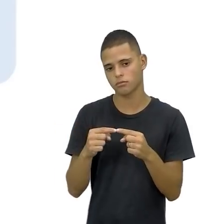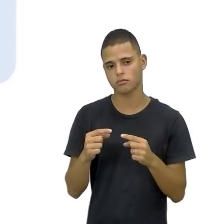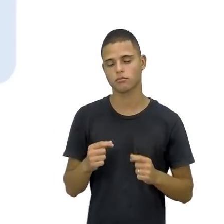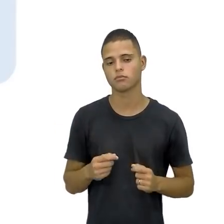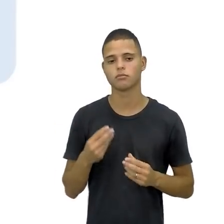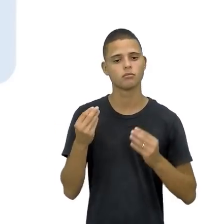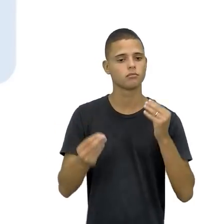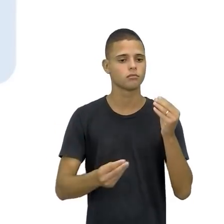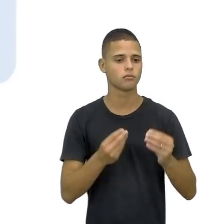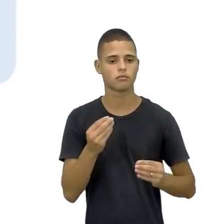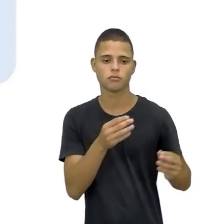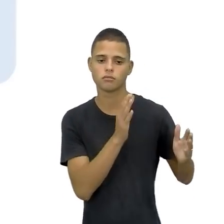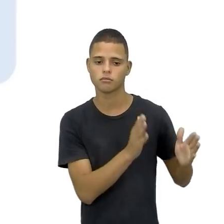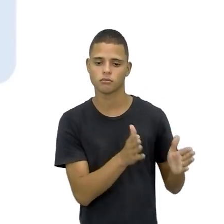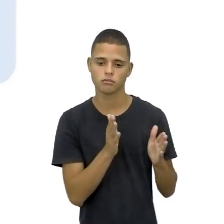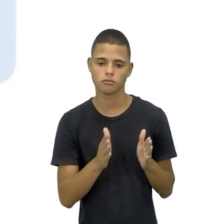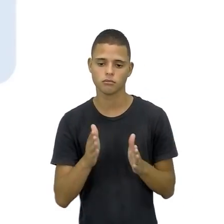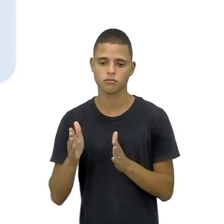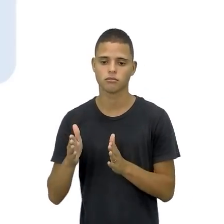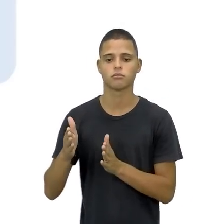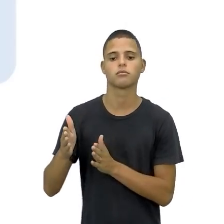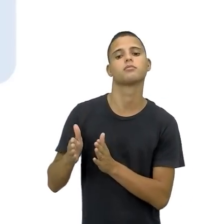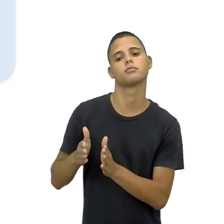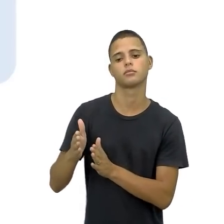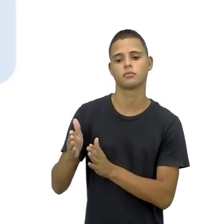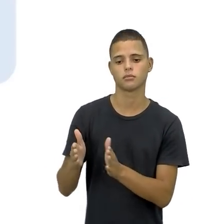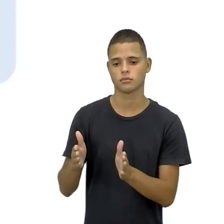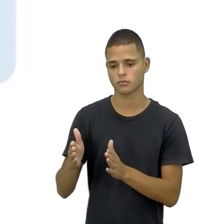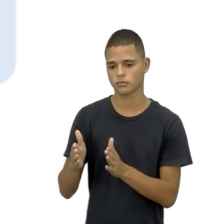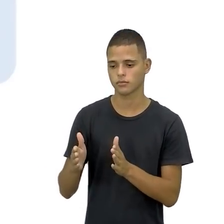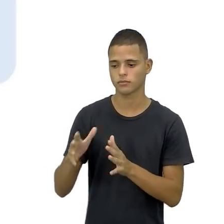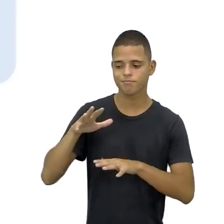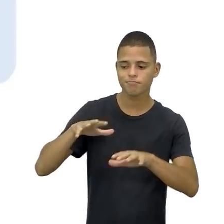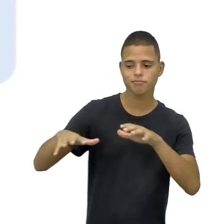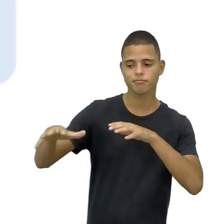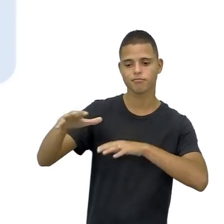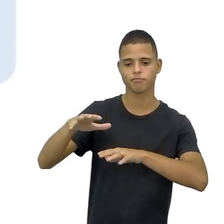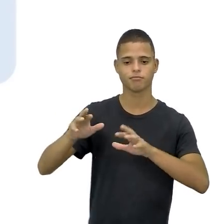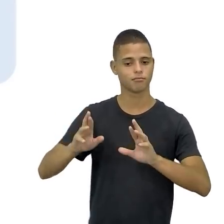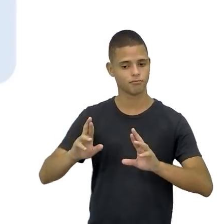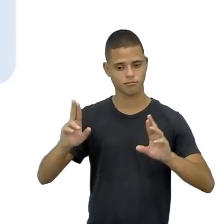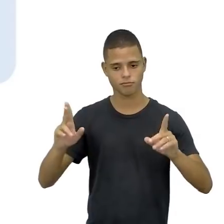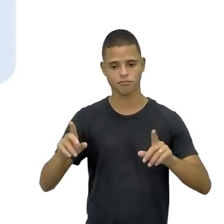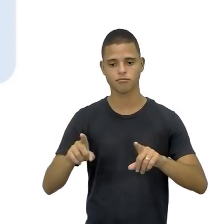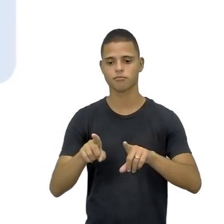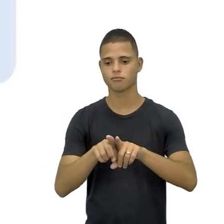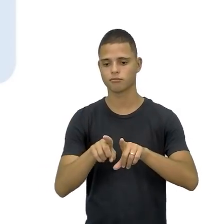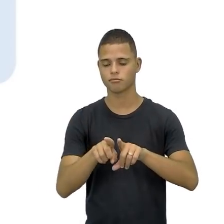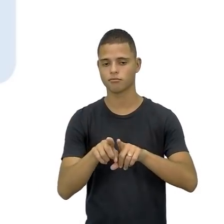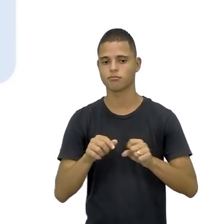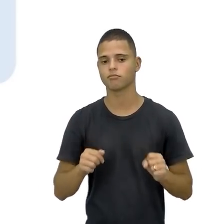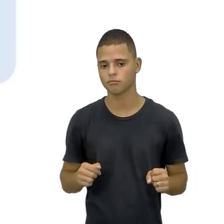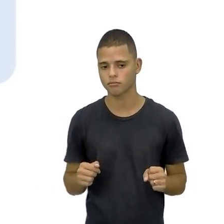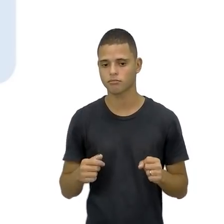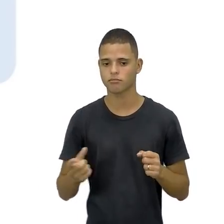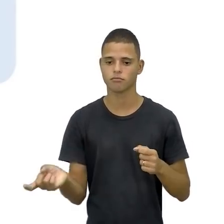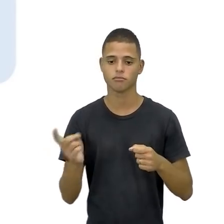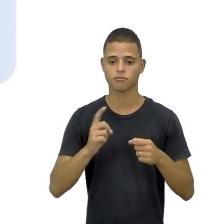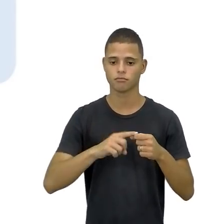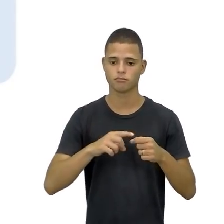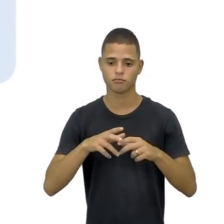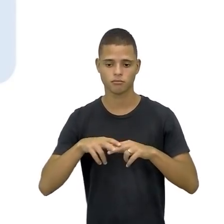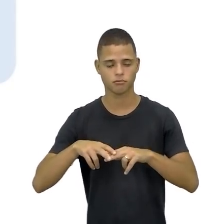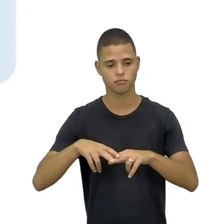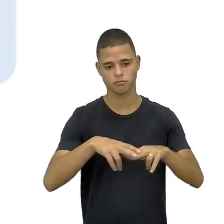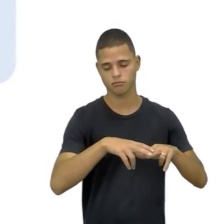seriam organizados os tempos e espaços, né, de forma diferenciada, também com uma questão desse reagrupamento dos estudantes